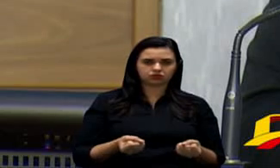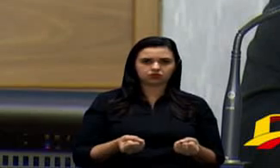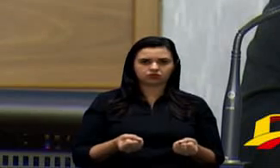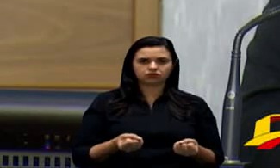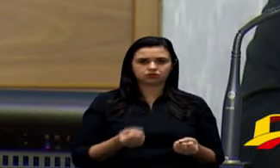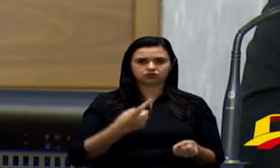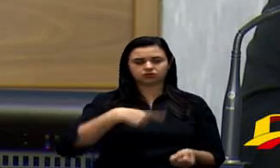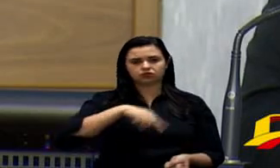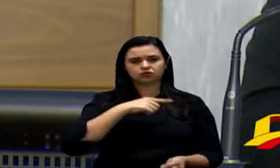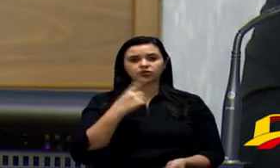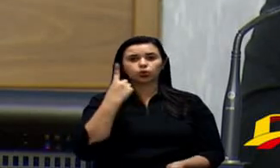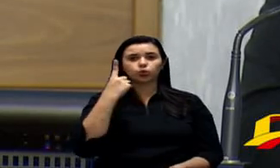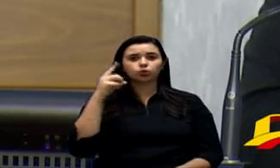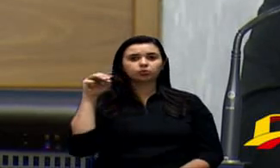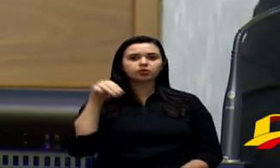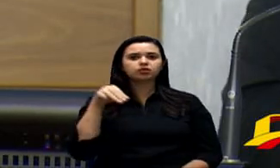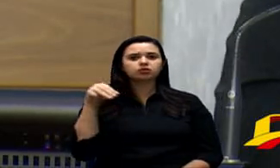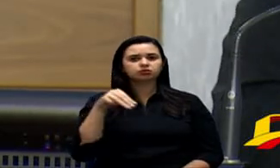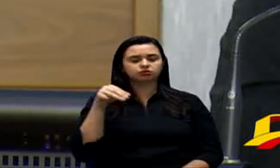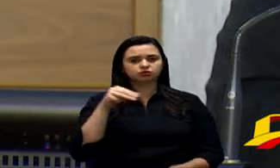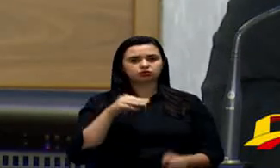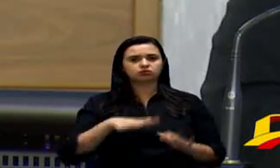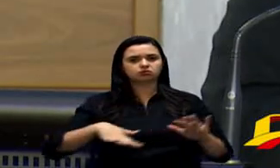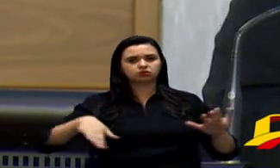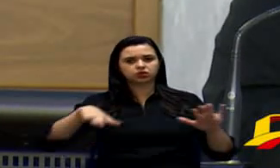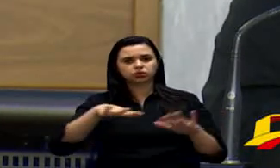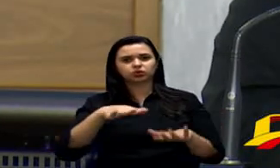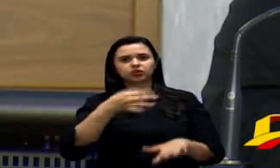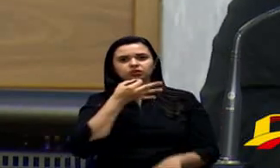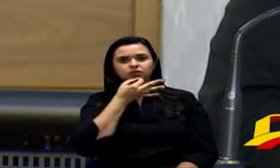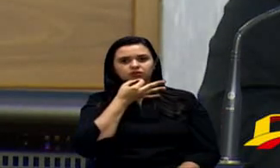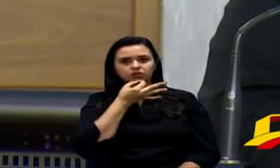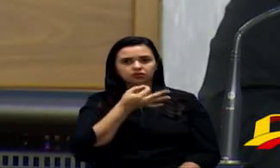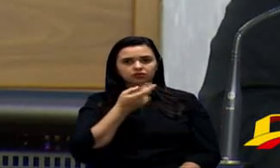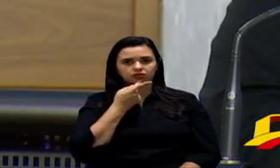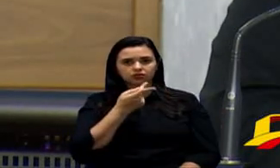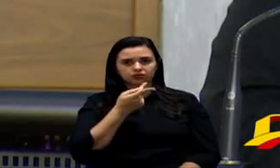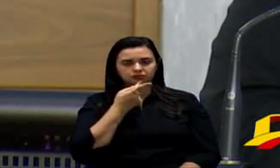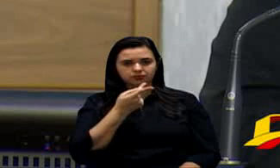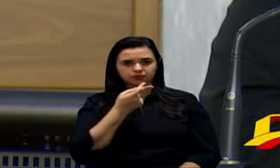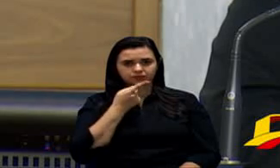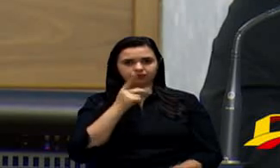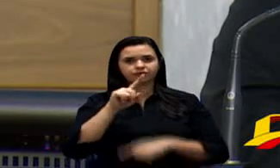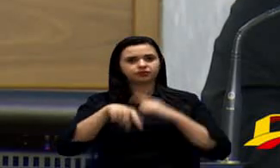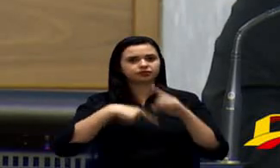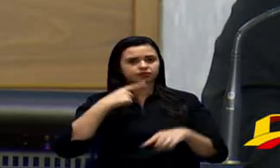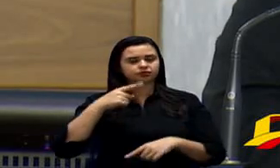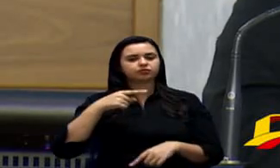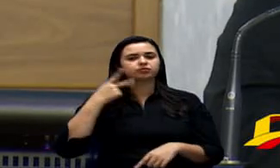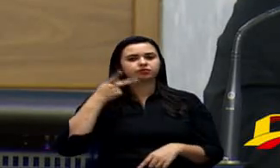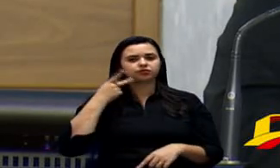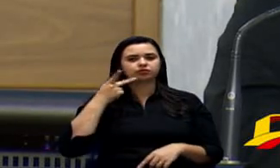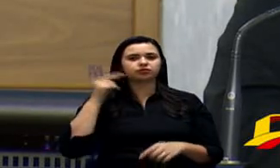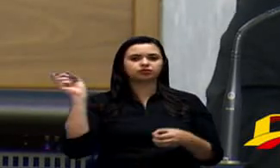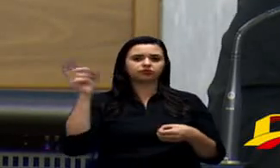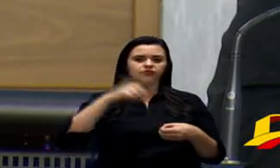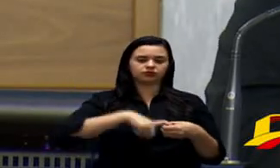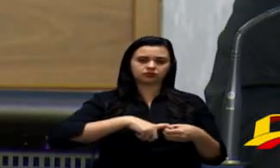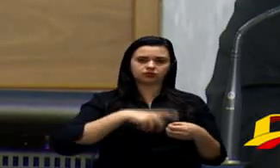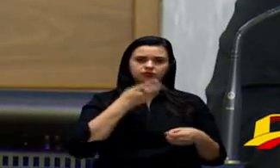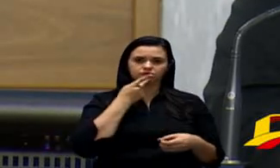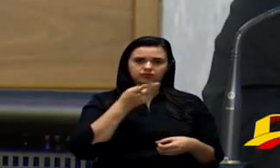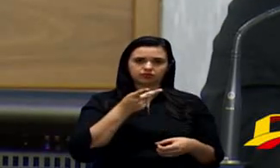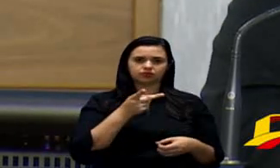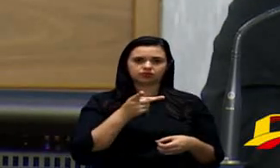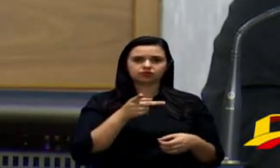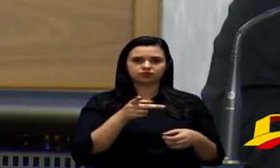um minuto para que todos aqui possam falar e a gente volta, vereadora Fernanda. Tá? Não, só para que a gente... E a gente vai ter